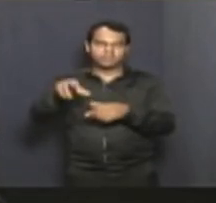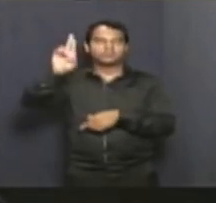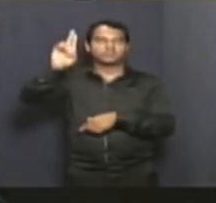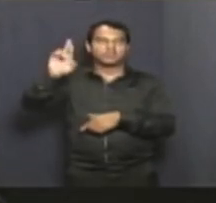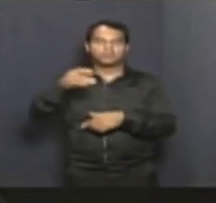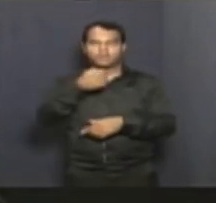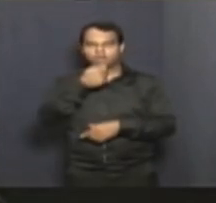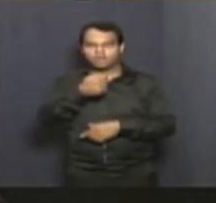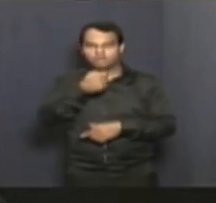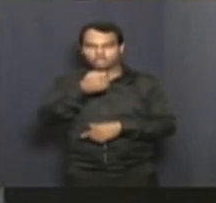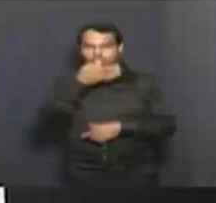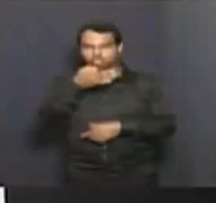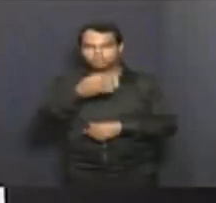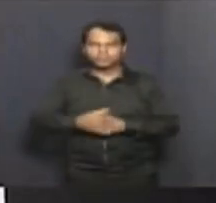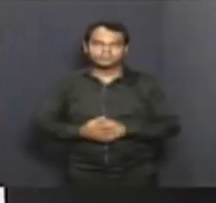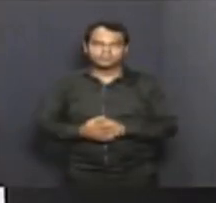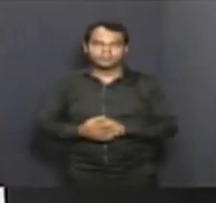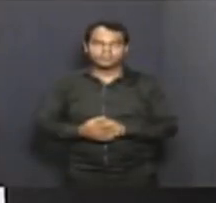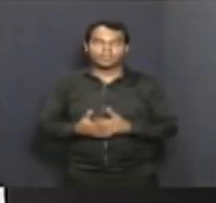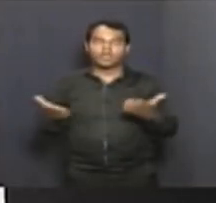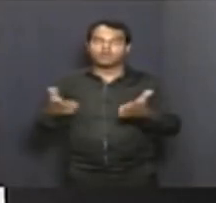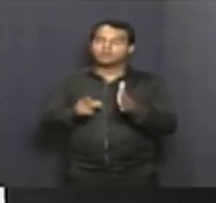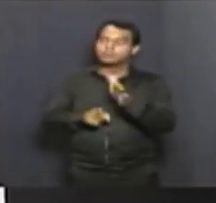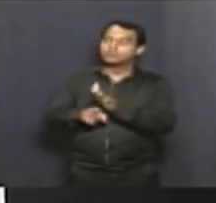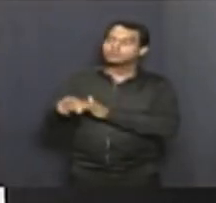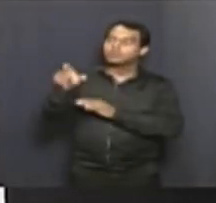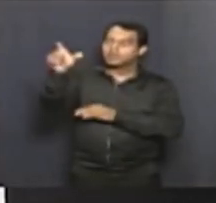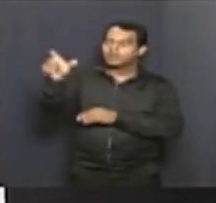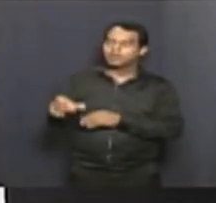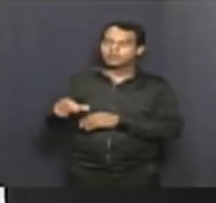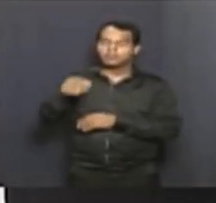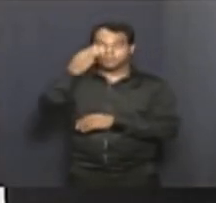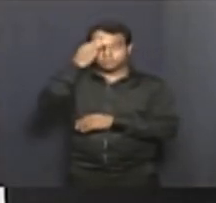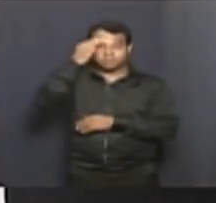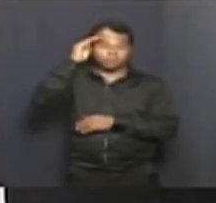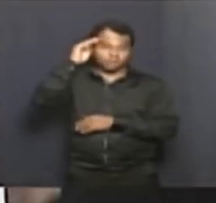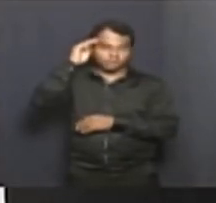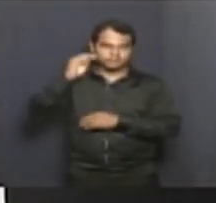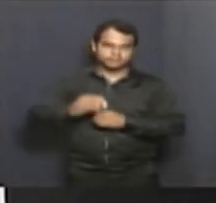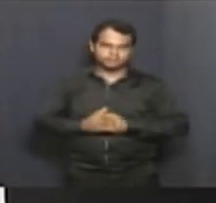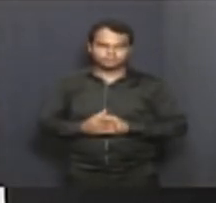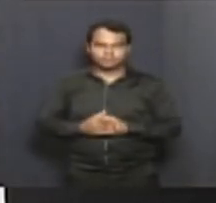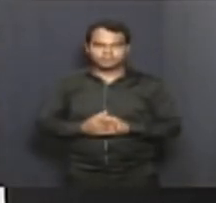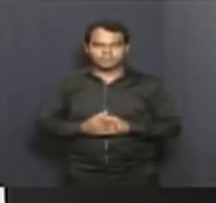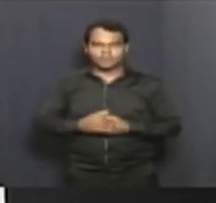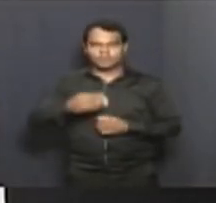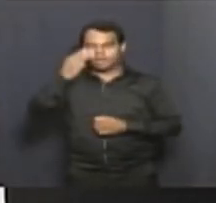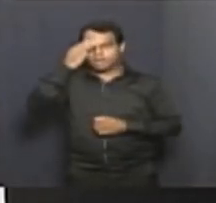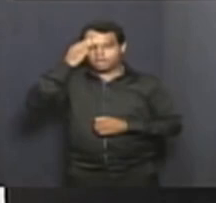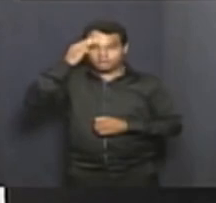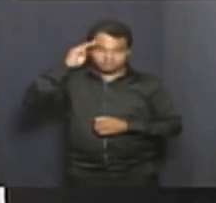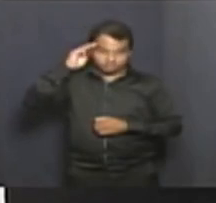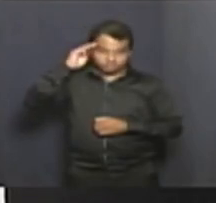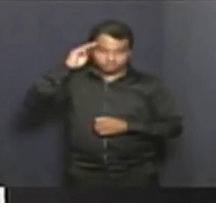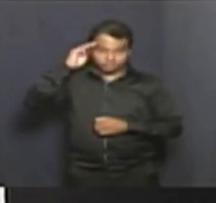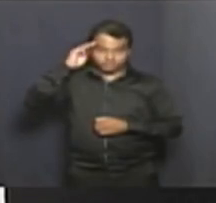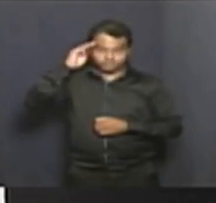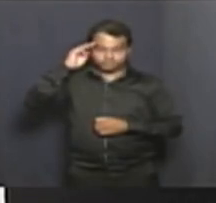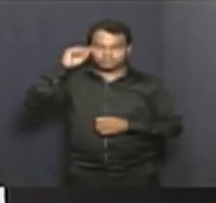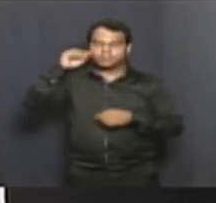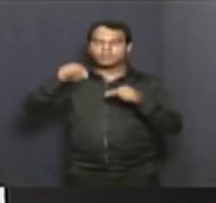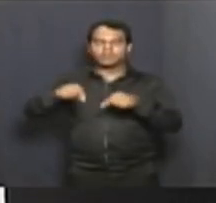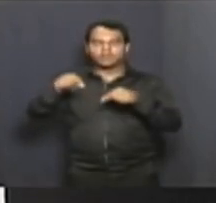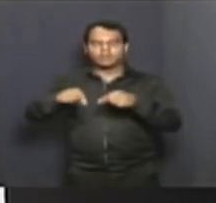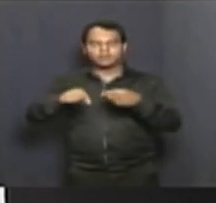eu quero perguntar ao candidato júnior moc candidato júnior moto nesse bloco